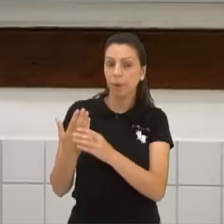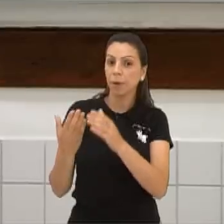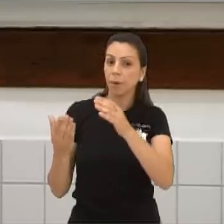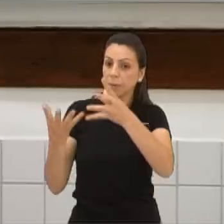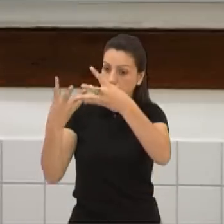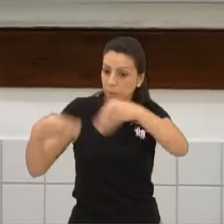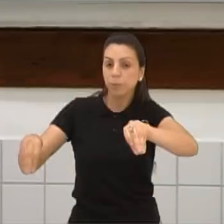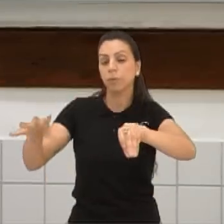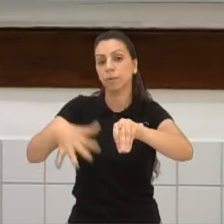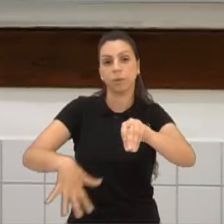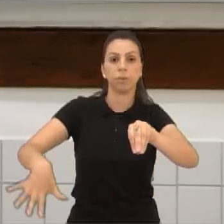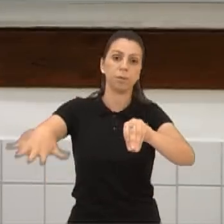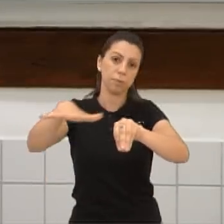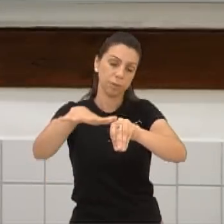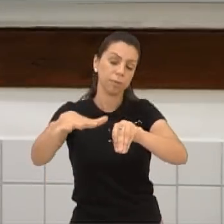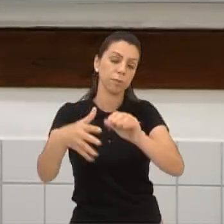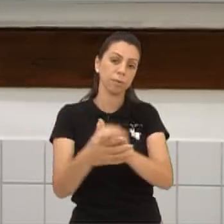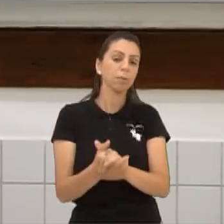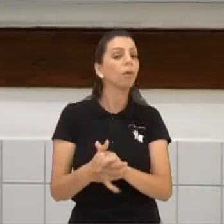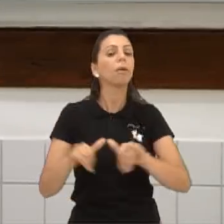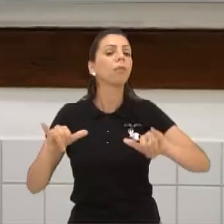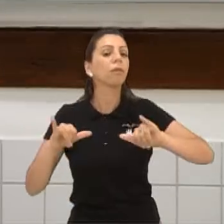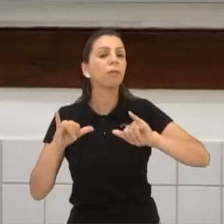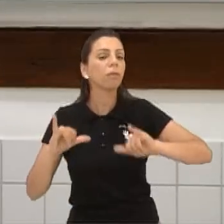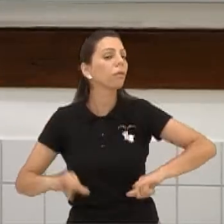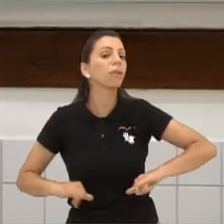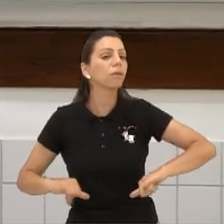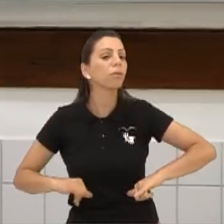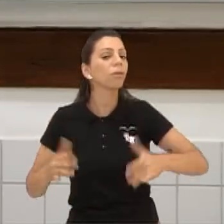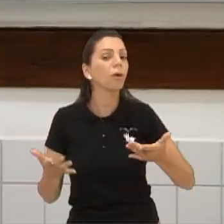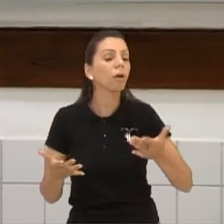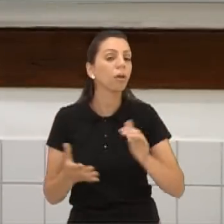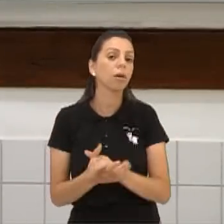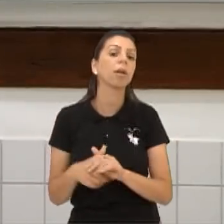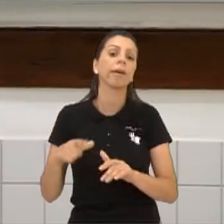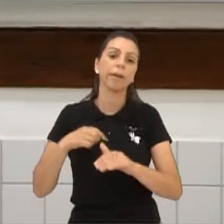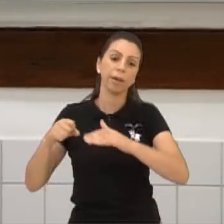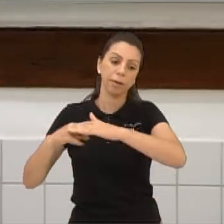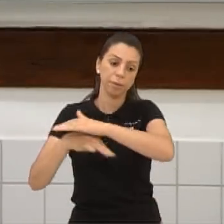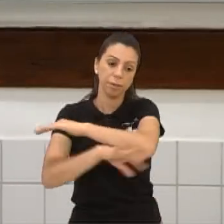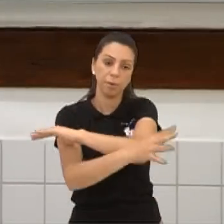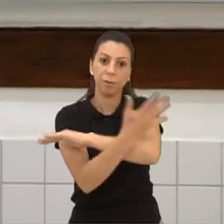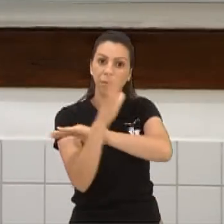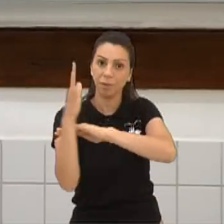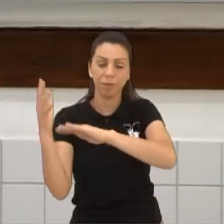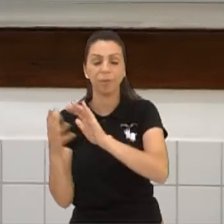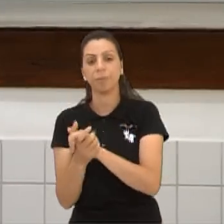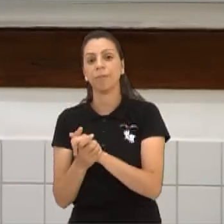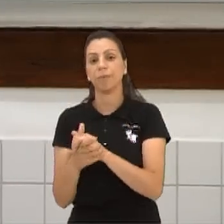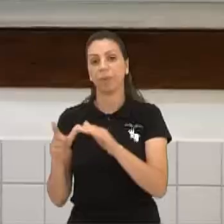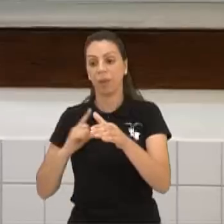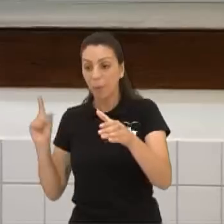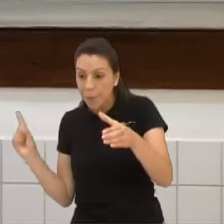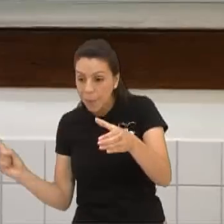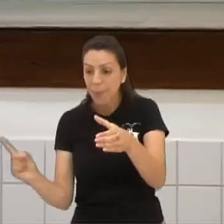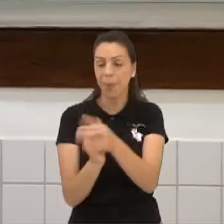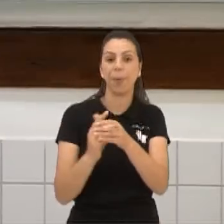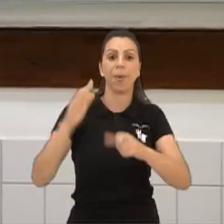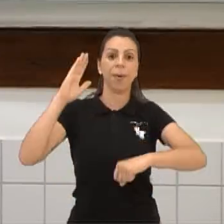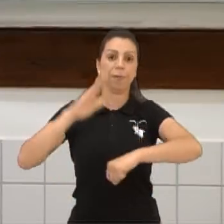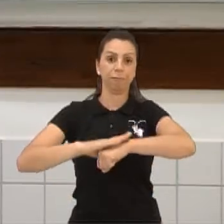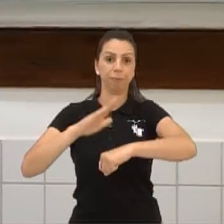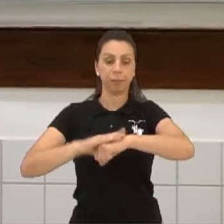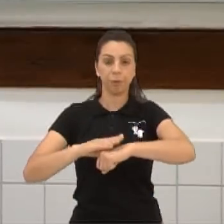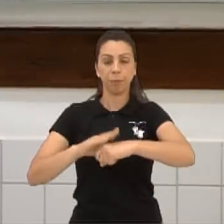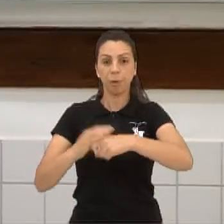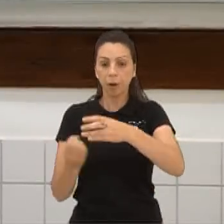desequilíbrios no ambiente. E quem vai sofrer com esses desequilíbrios é a biodiversidade. Lembre, eu faço parte dessa biodiversidade.